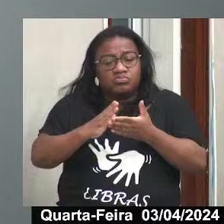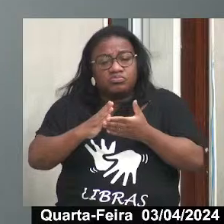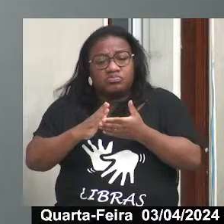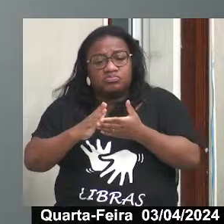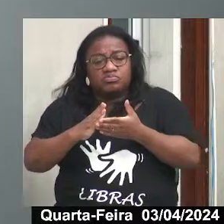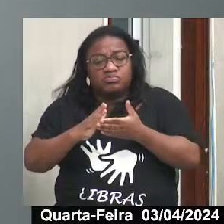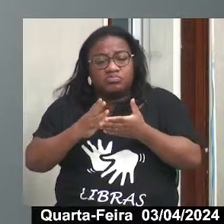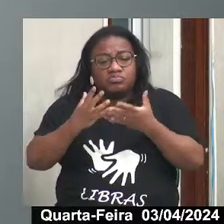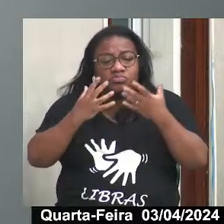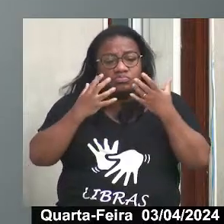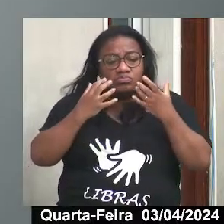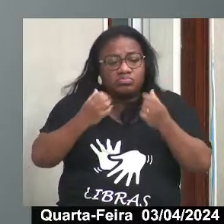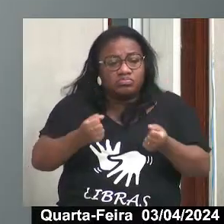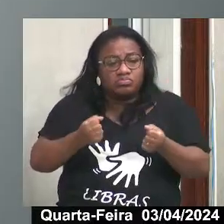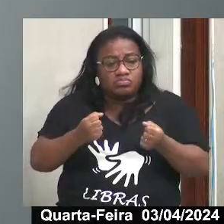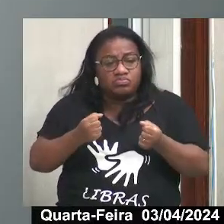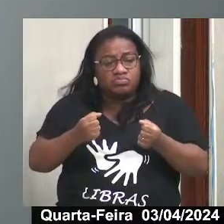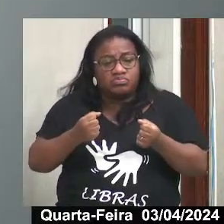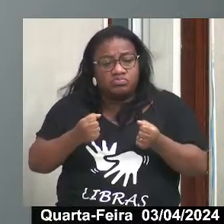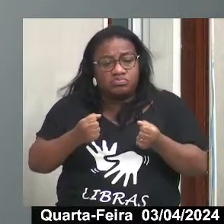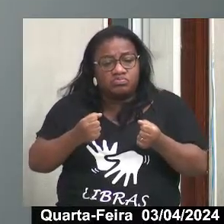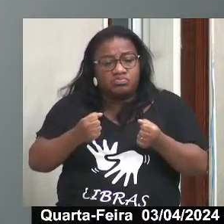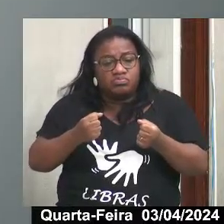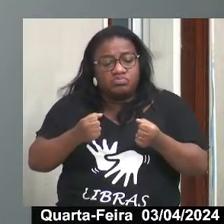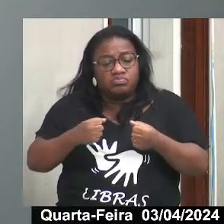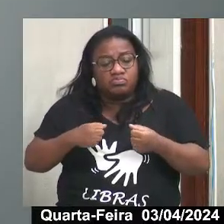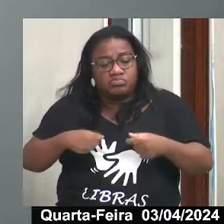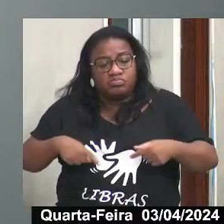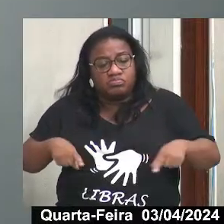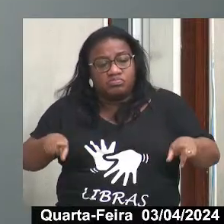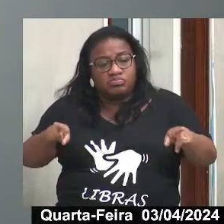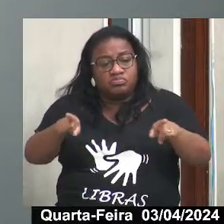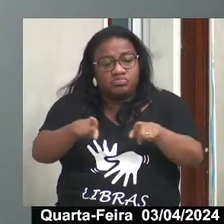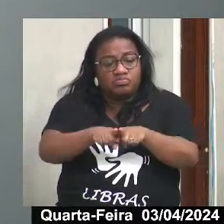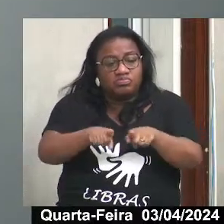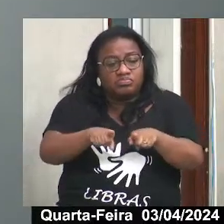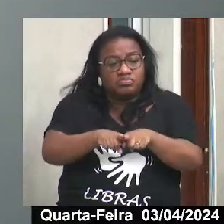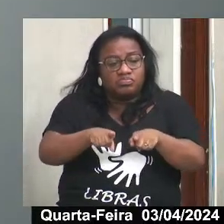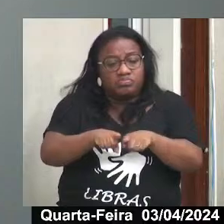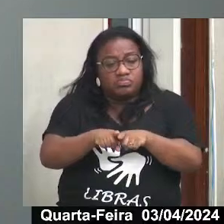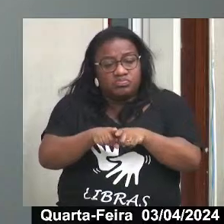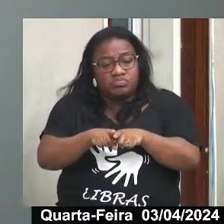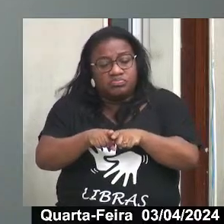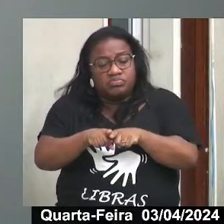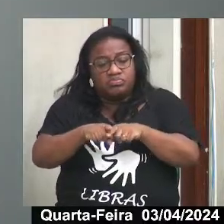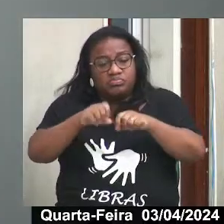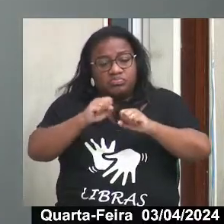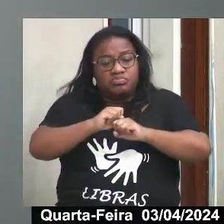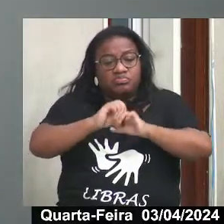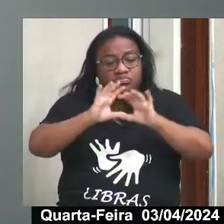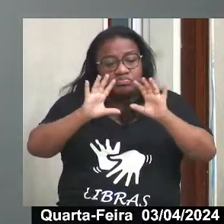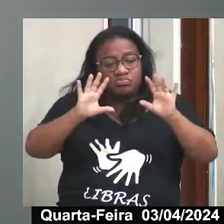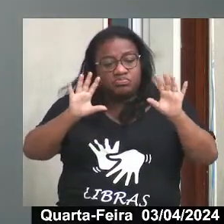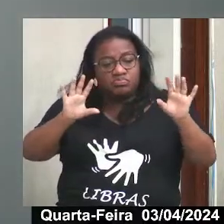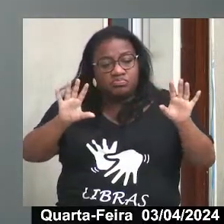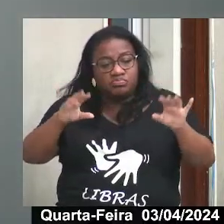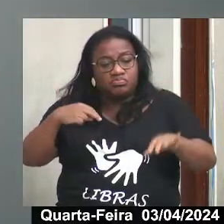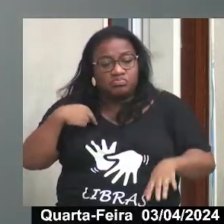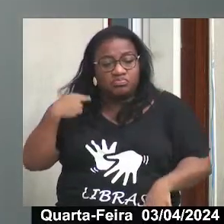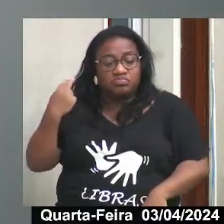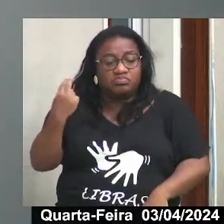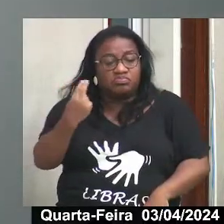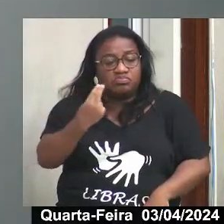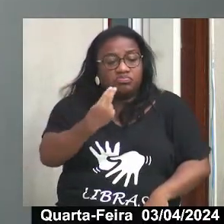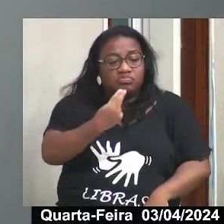de covardia da nossa cassação. E além disso, o desembargador foi muito claro: